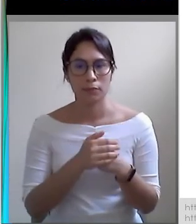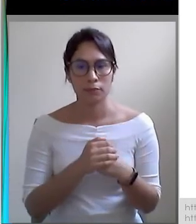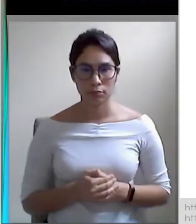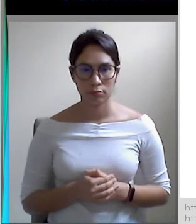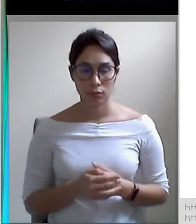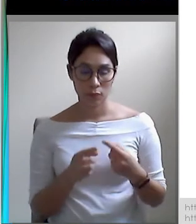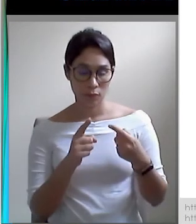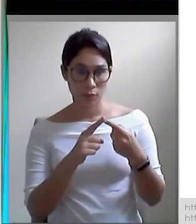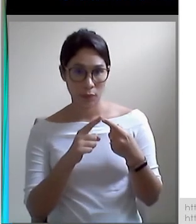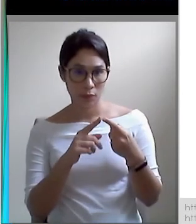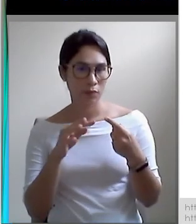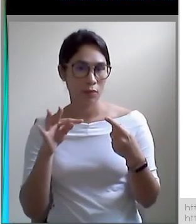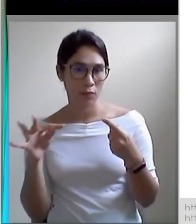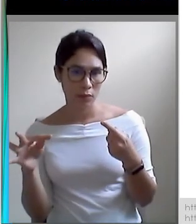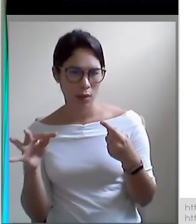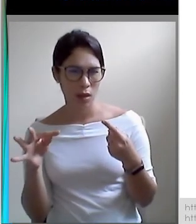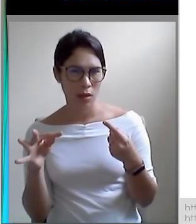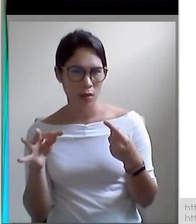tipo B.